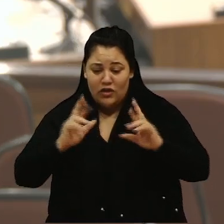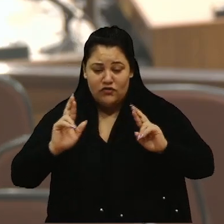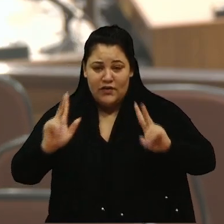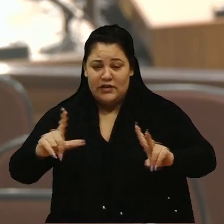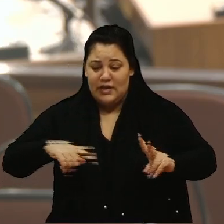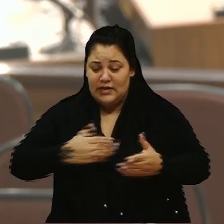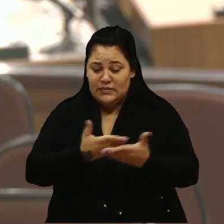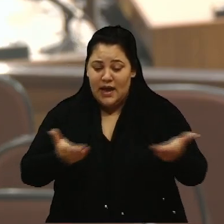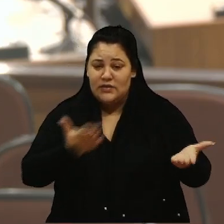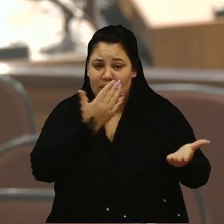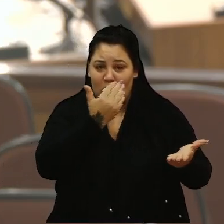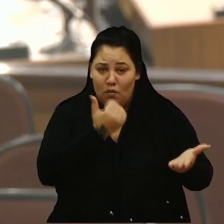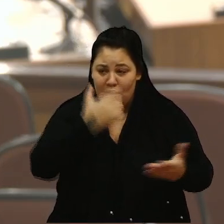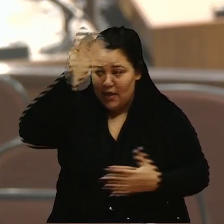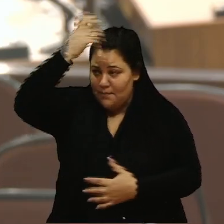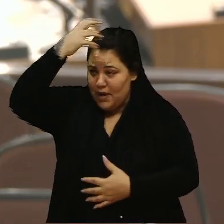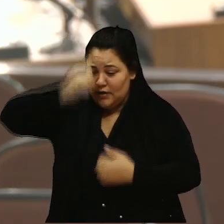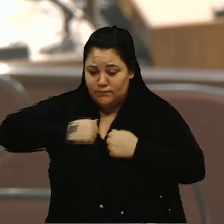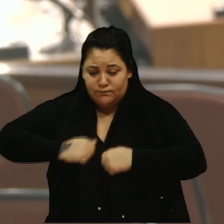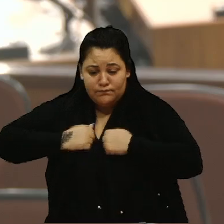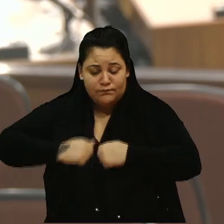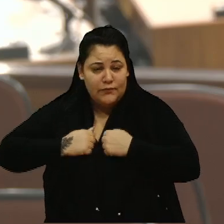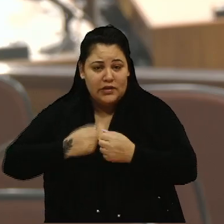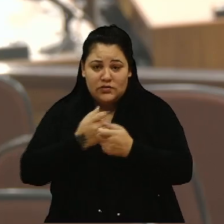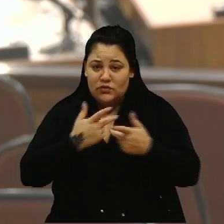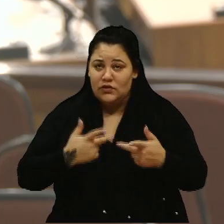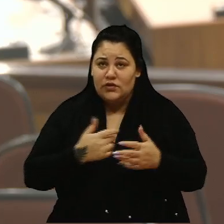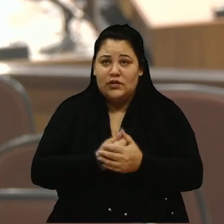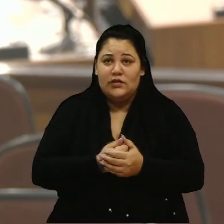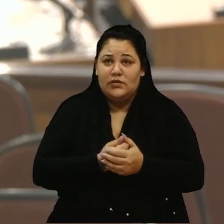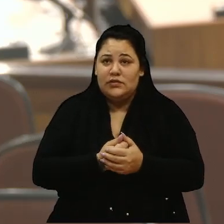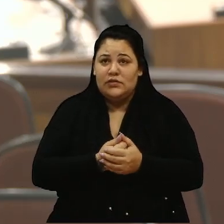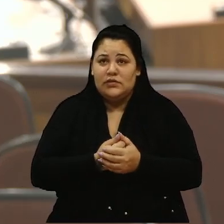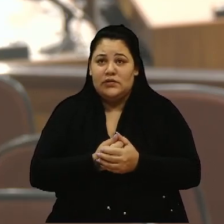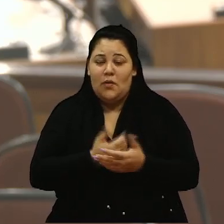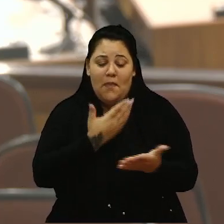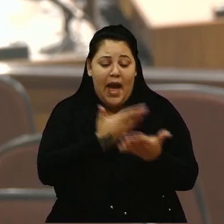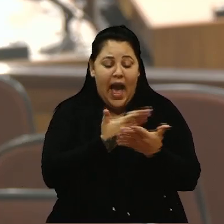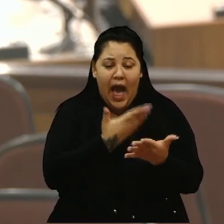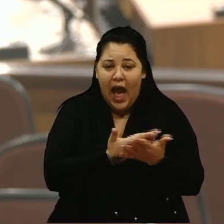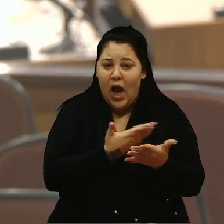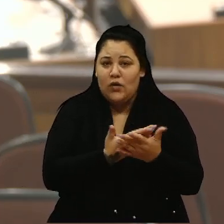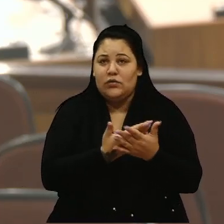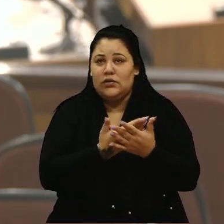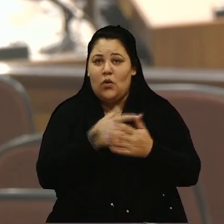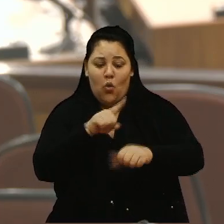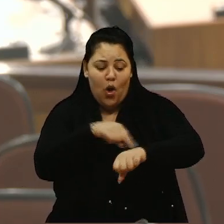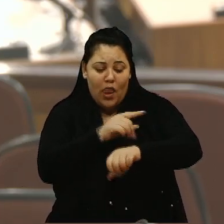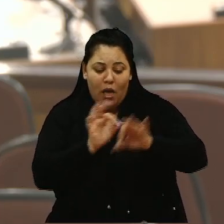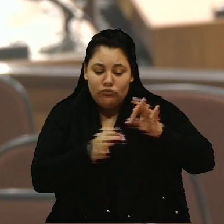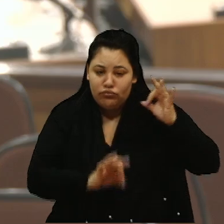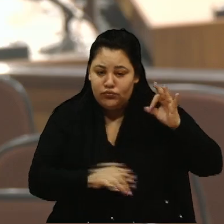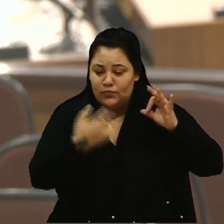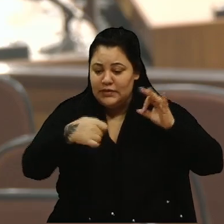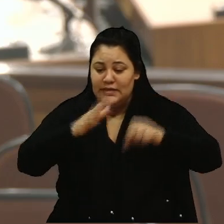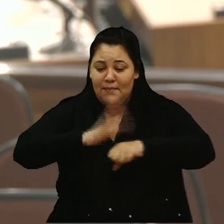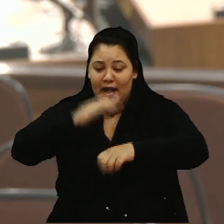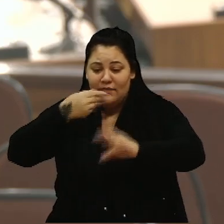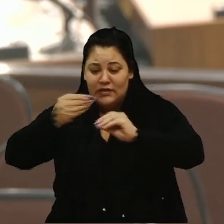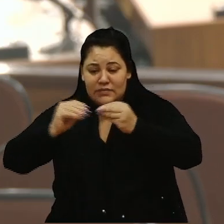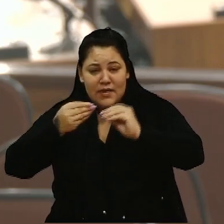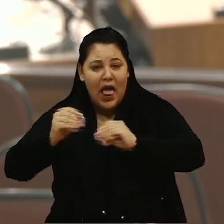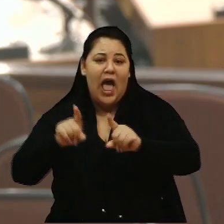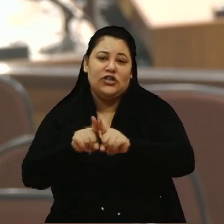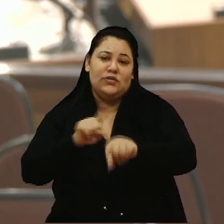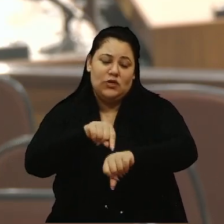comer, se alimentar, tomar banho, não ter uma aula regular daquele período imenso, tem que ter uma flexibilidade. Tudo